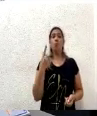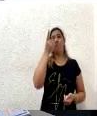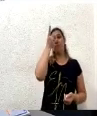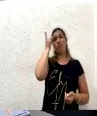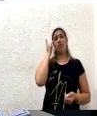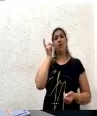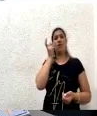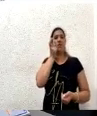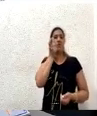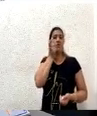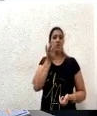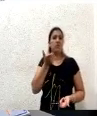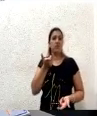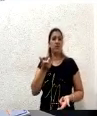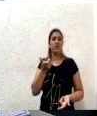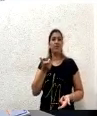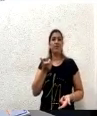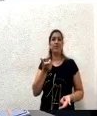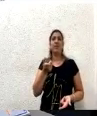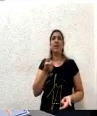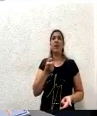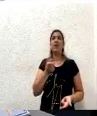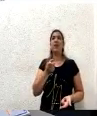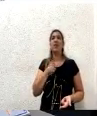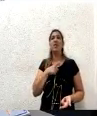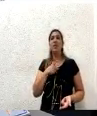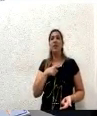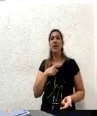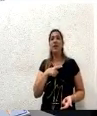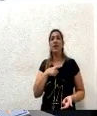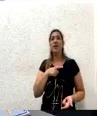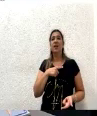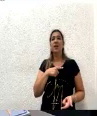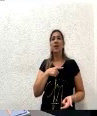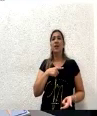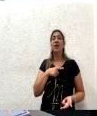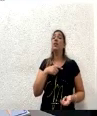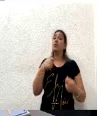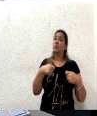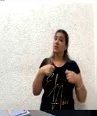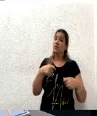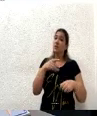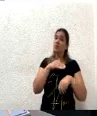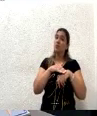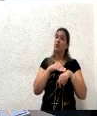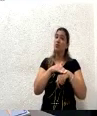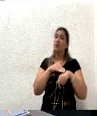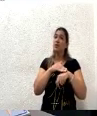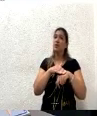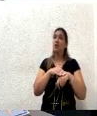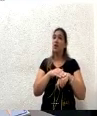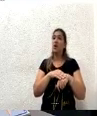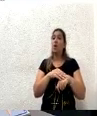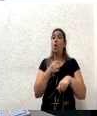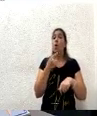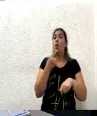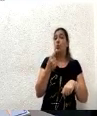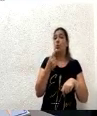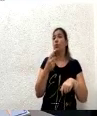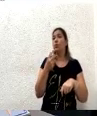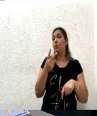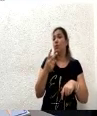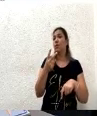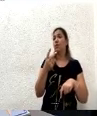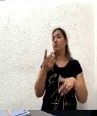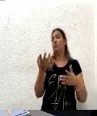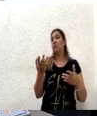participando. A gente tem aqui, que a gente não pode deixar de falar, né? É um ou dois que representam o município